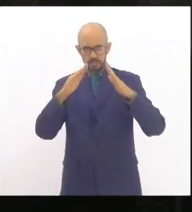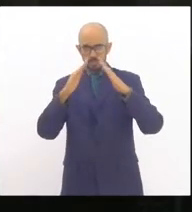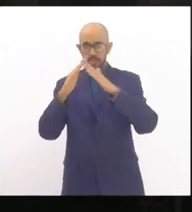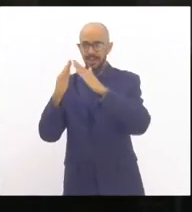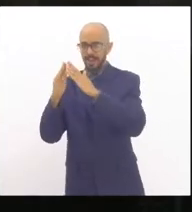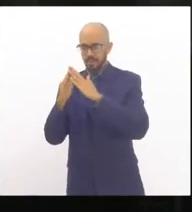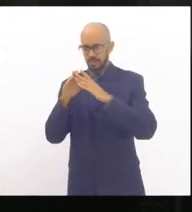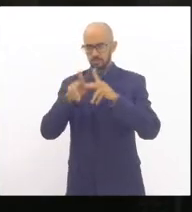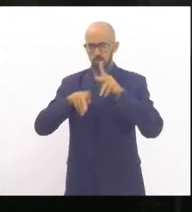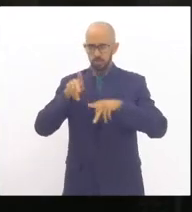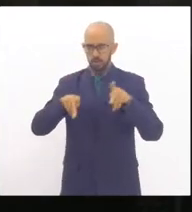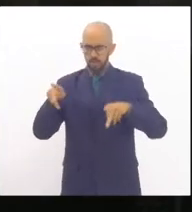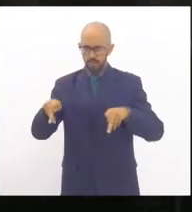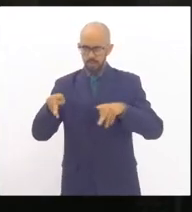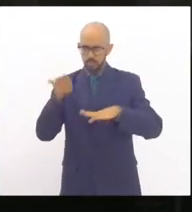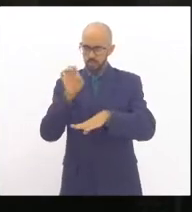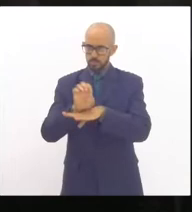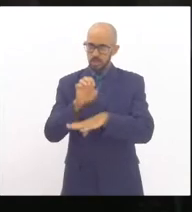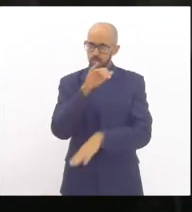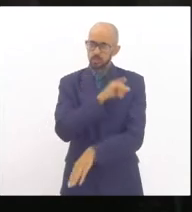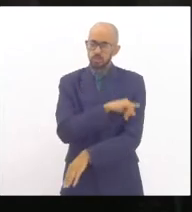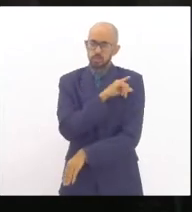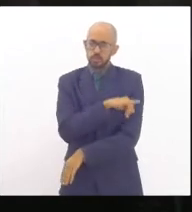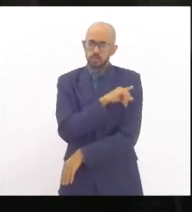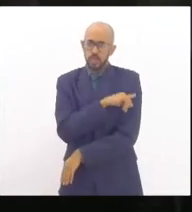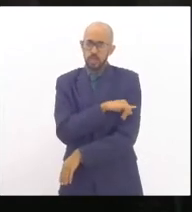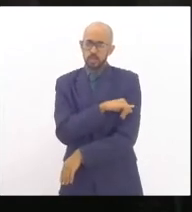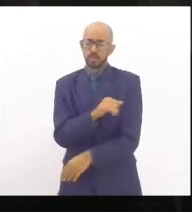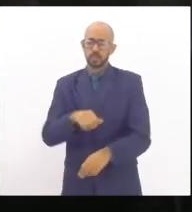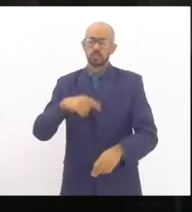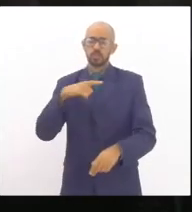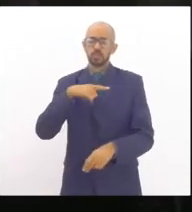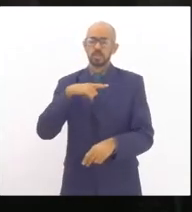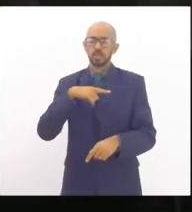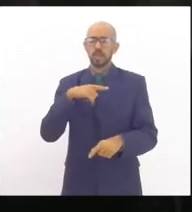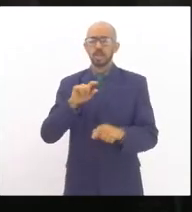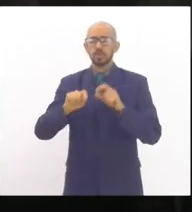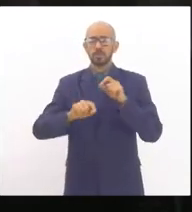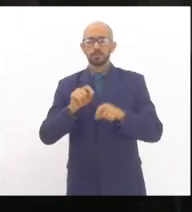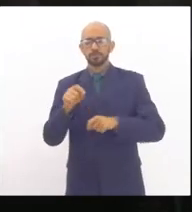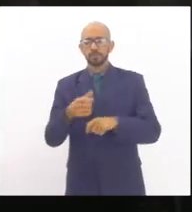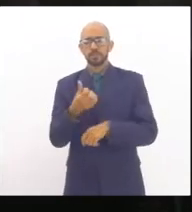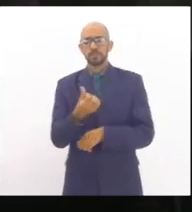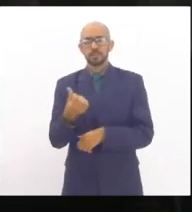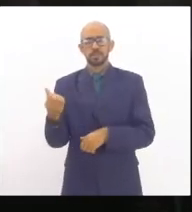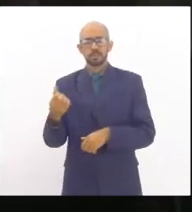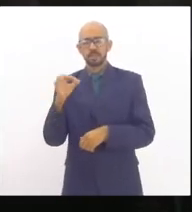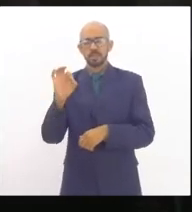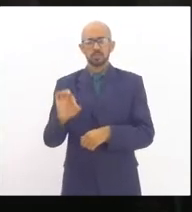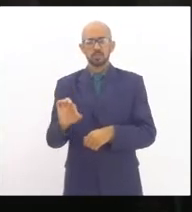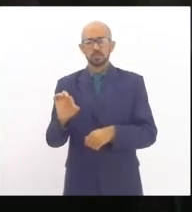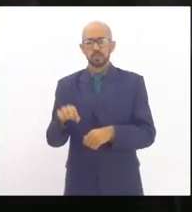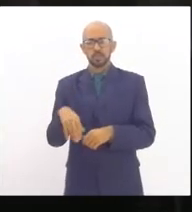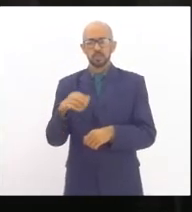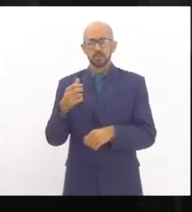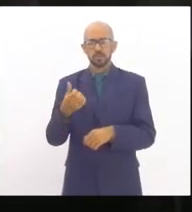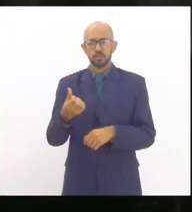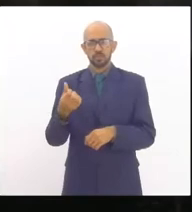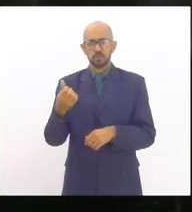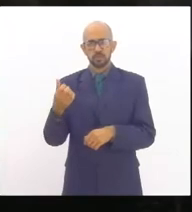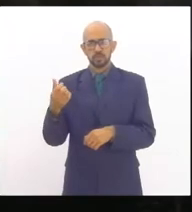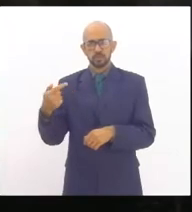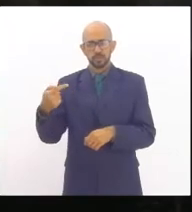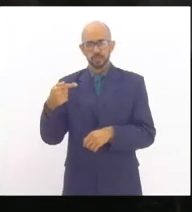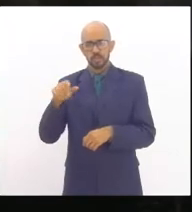estado do Rio de Janeiro somente em 2020 os últimos dados disponível é 66. 77 por